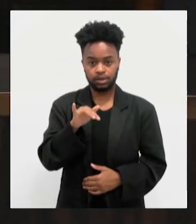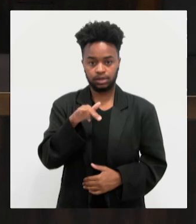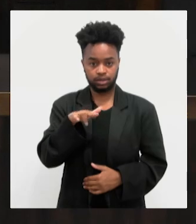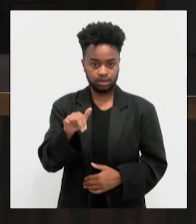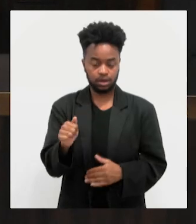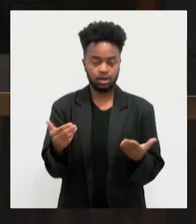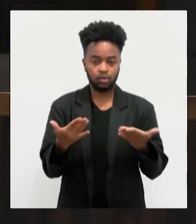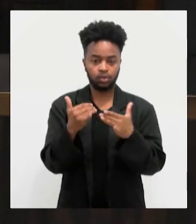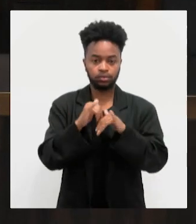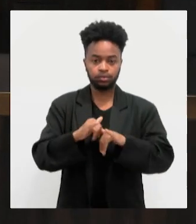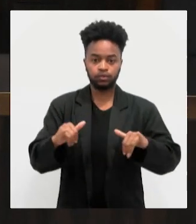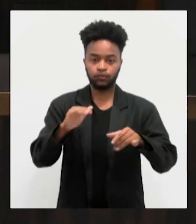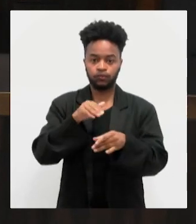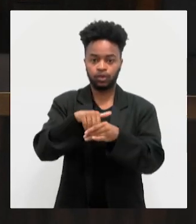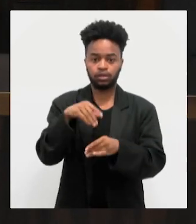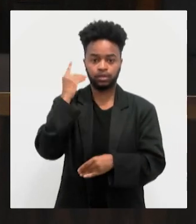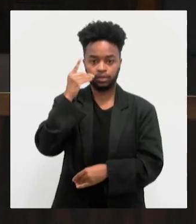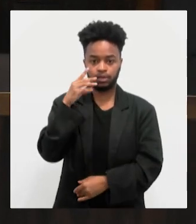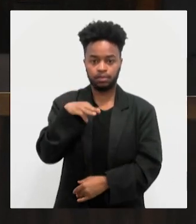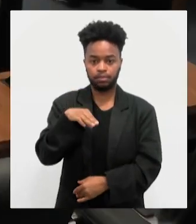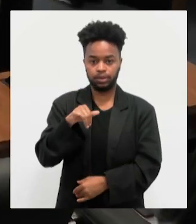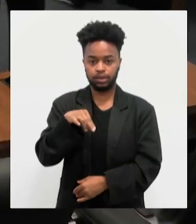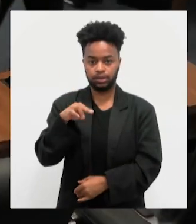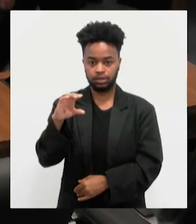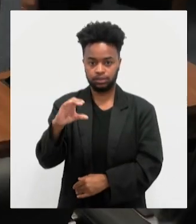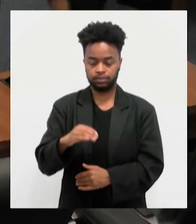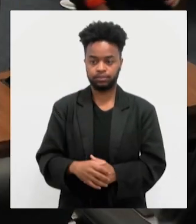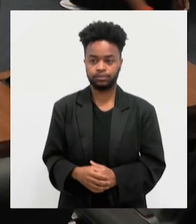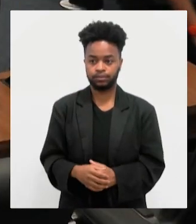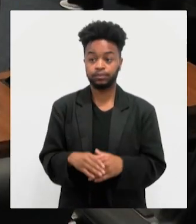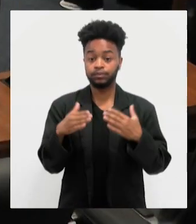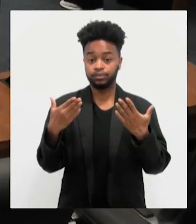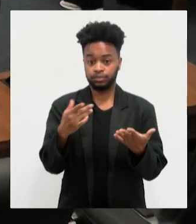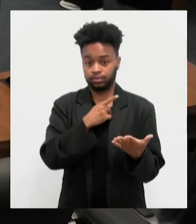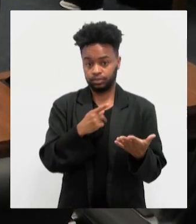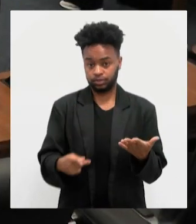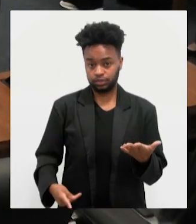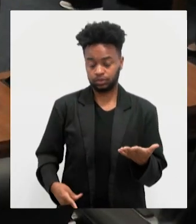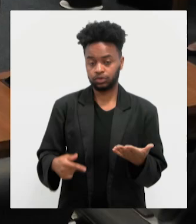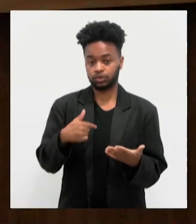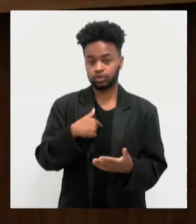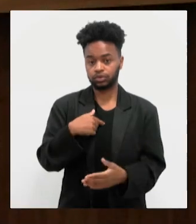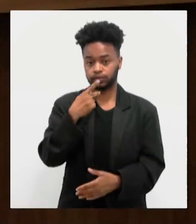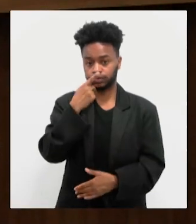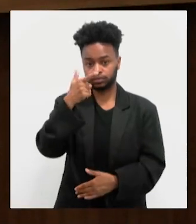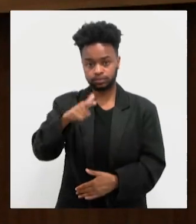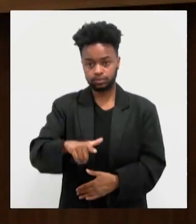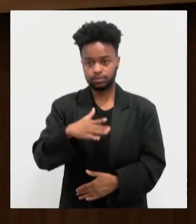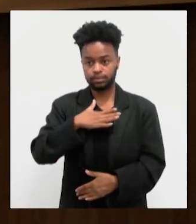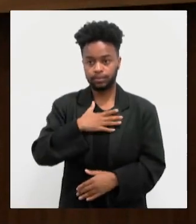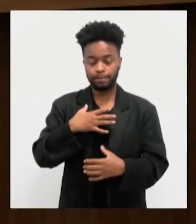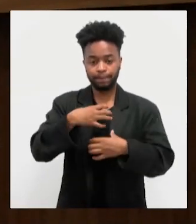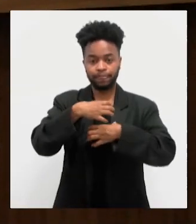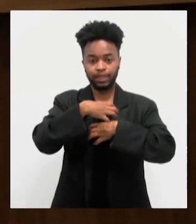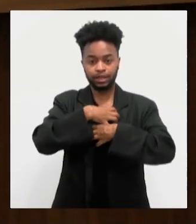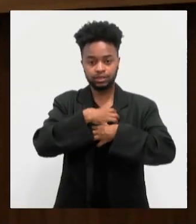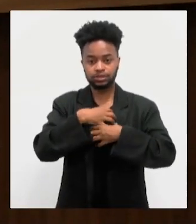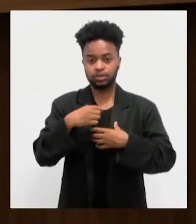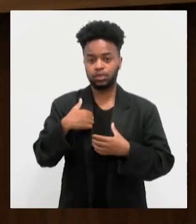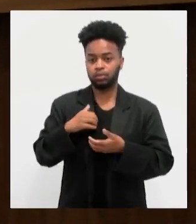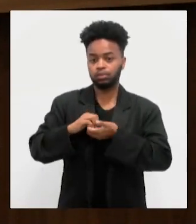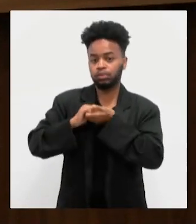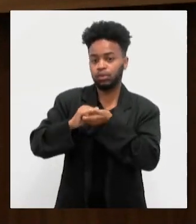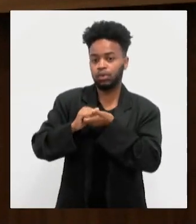de voto, deputado Carlos Mink. Presidente, renovo o meu sentimento de lhe cumprimentar